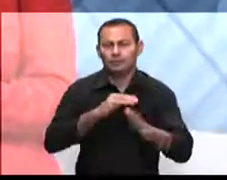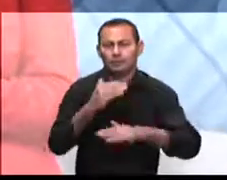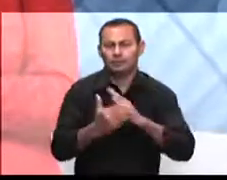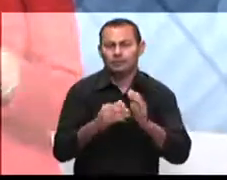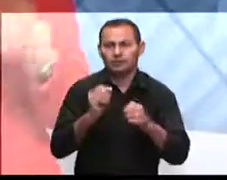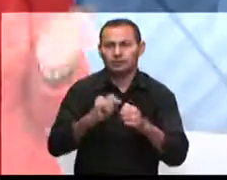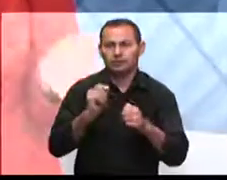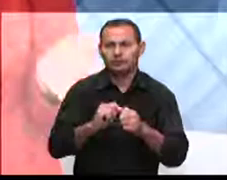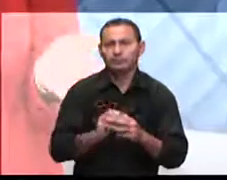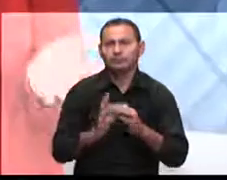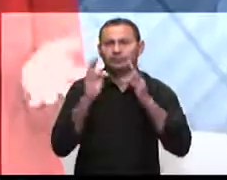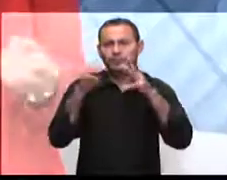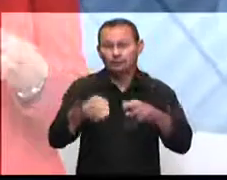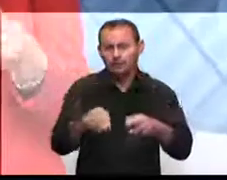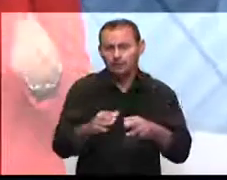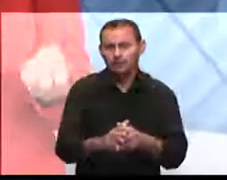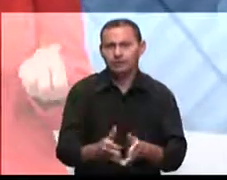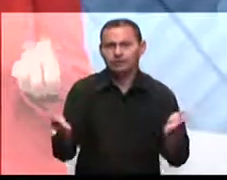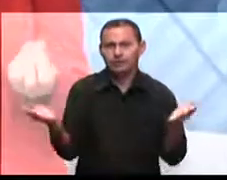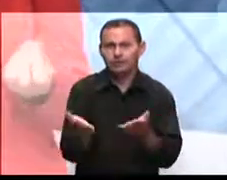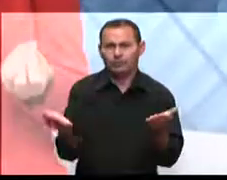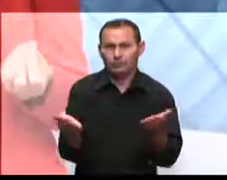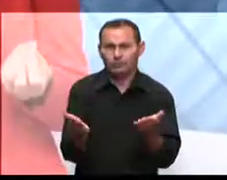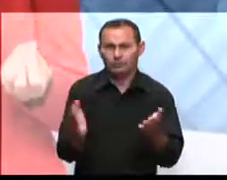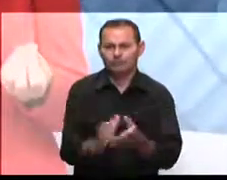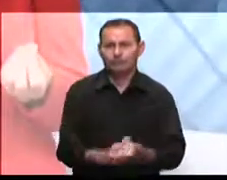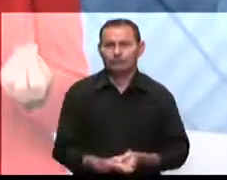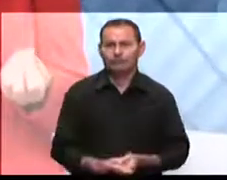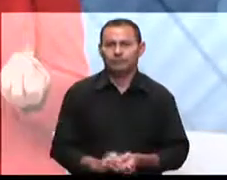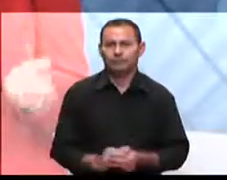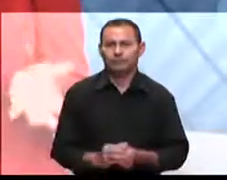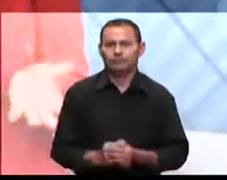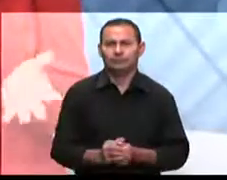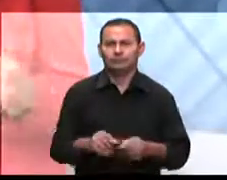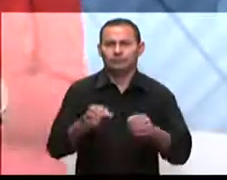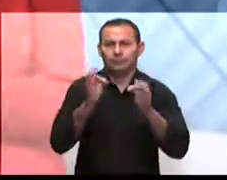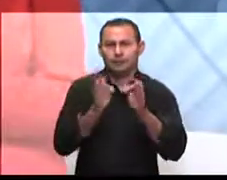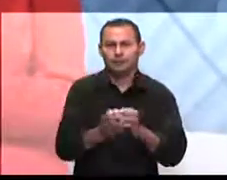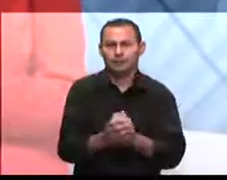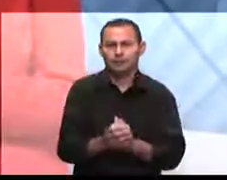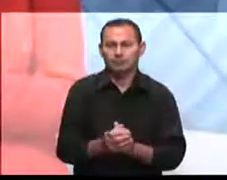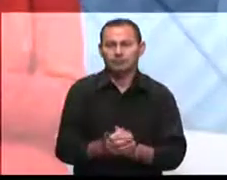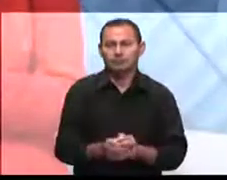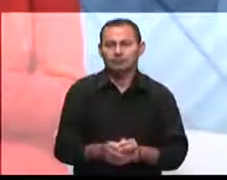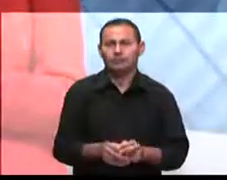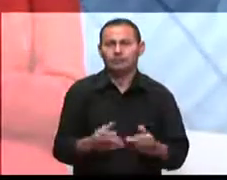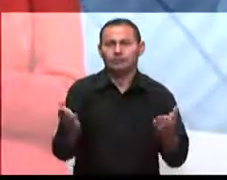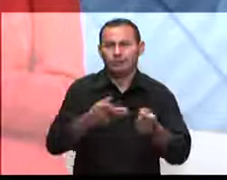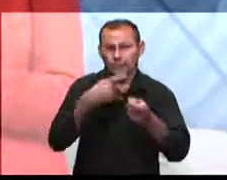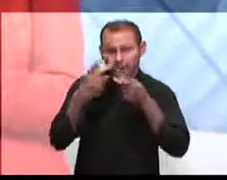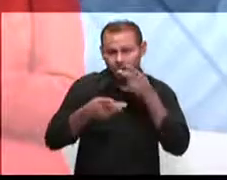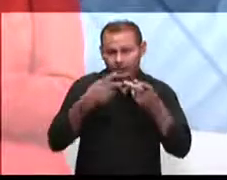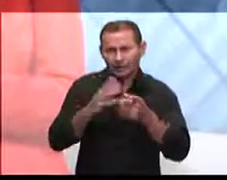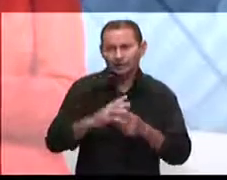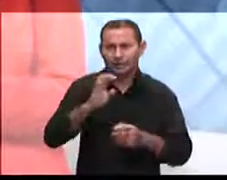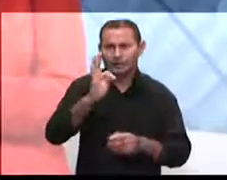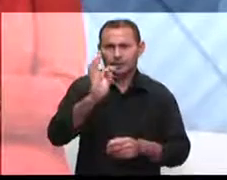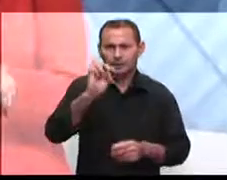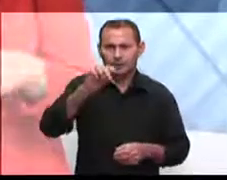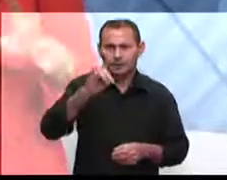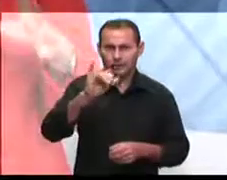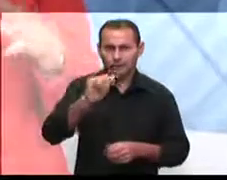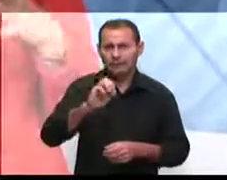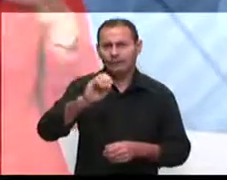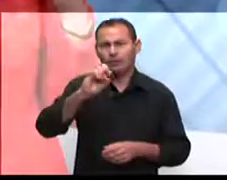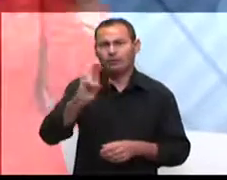E por fim, né, então hoje nossa última aula, tá? Ok? Então vamos falar sobre tendências, ou